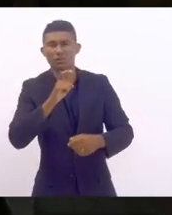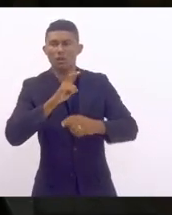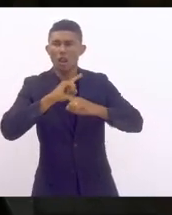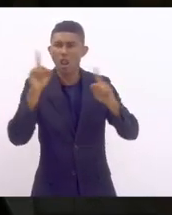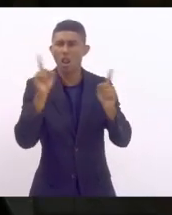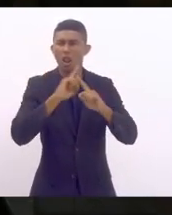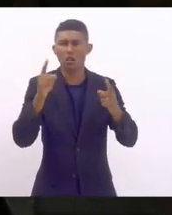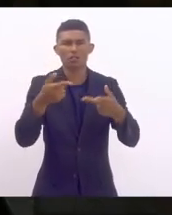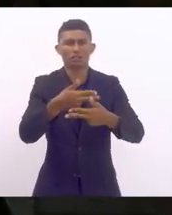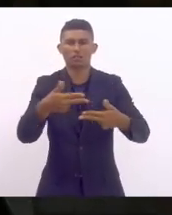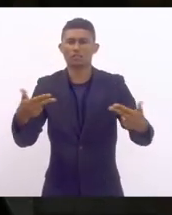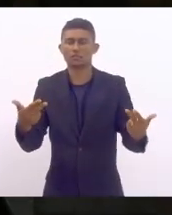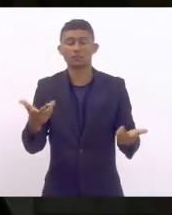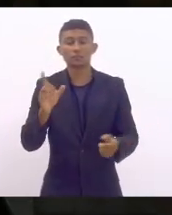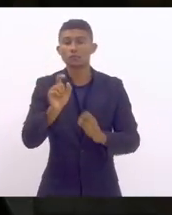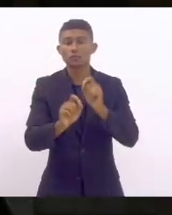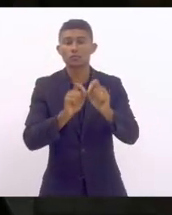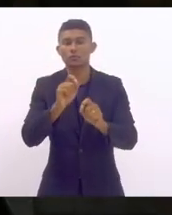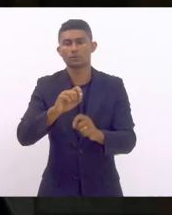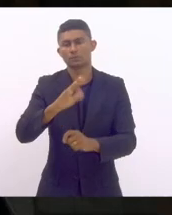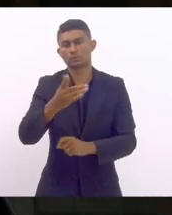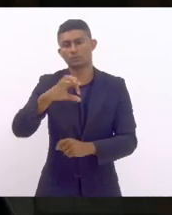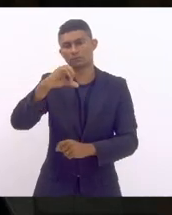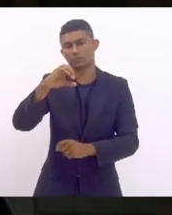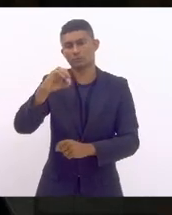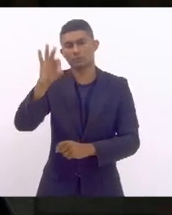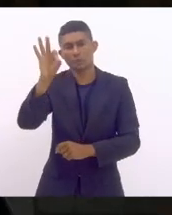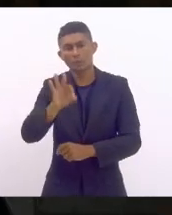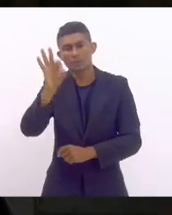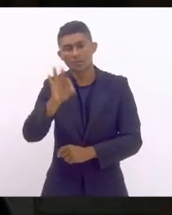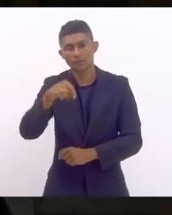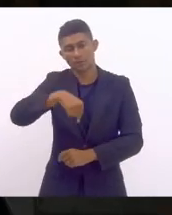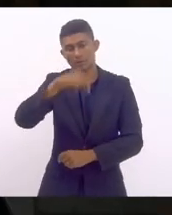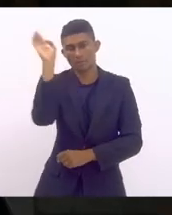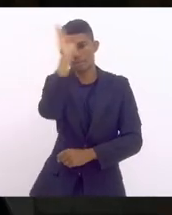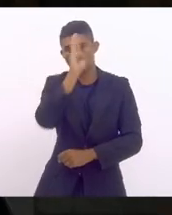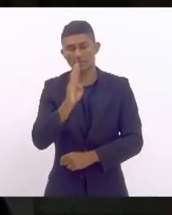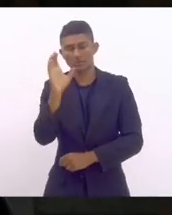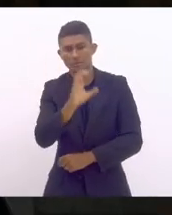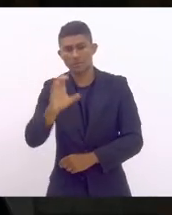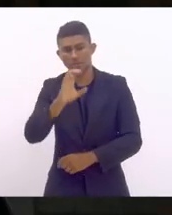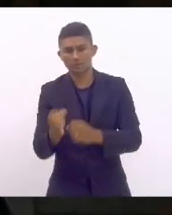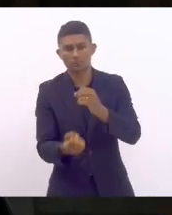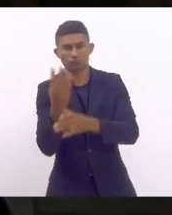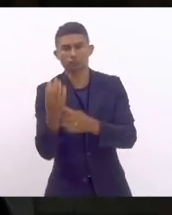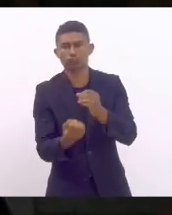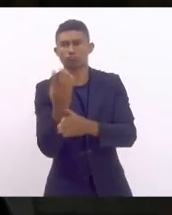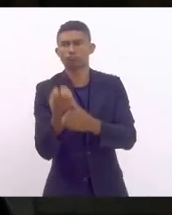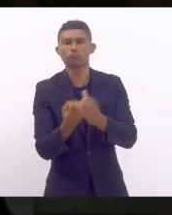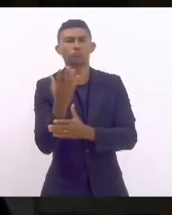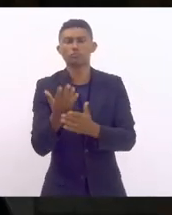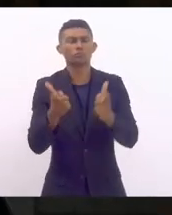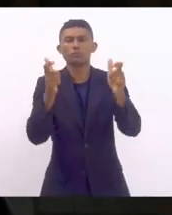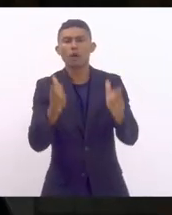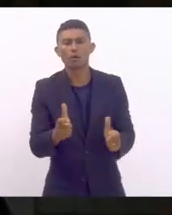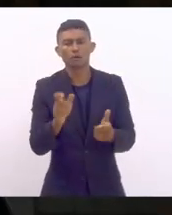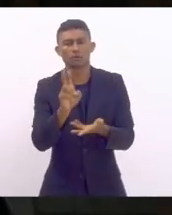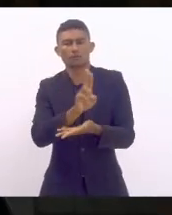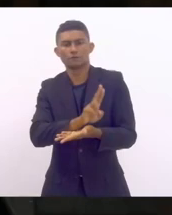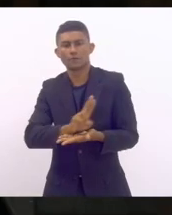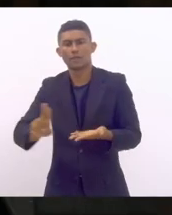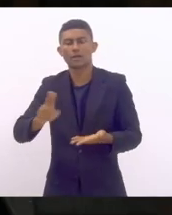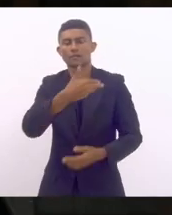lembrar aumentam de 90 por cento da produção científica brasileira provém das nossas instituições